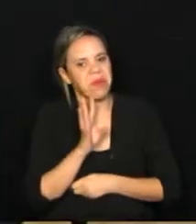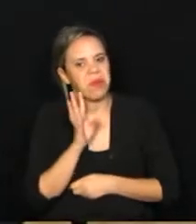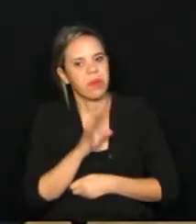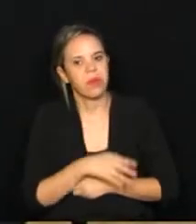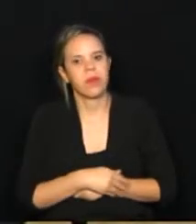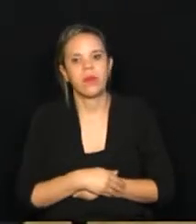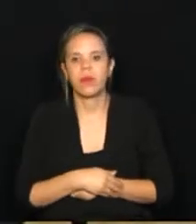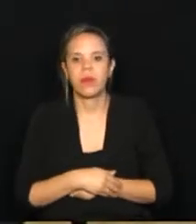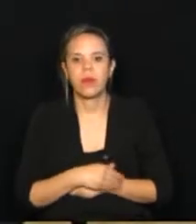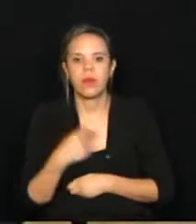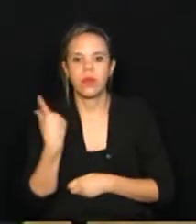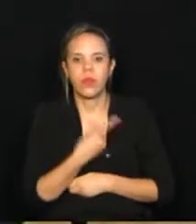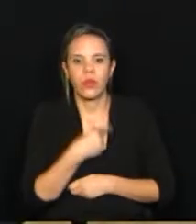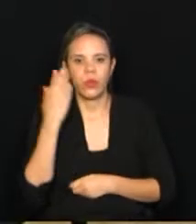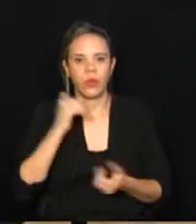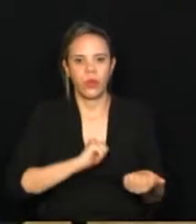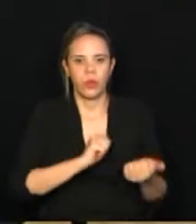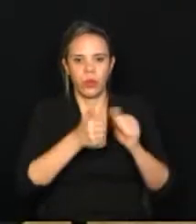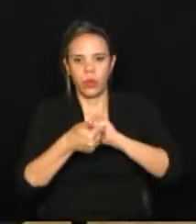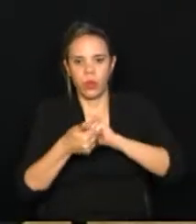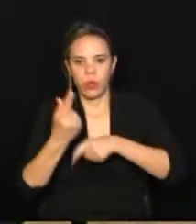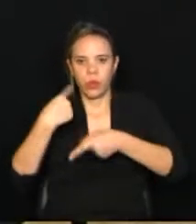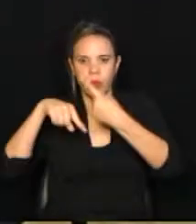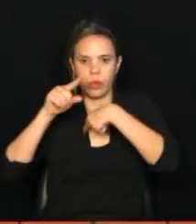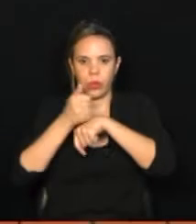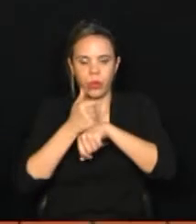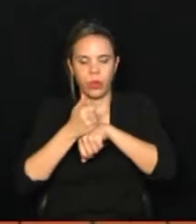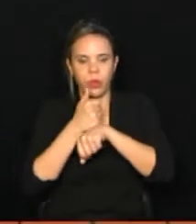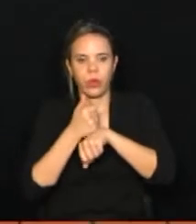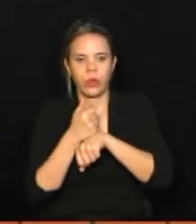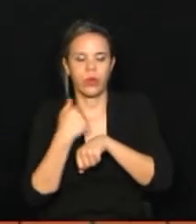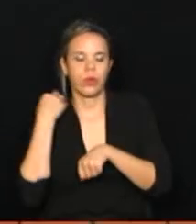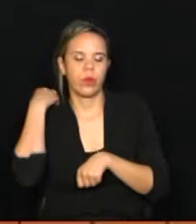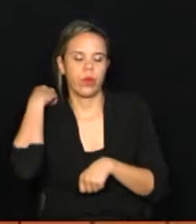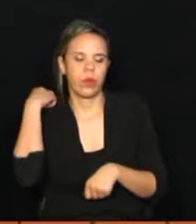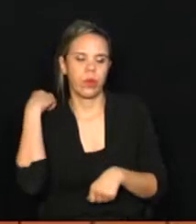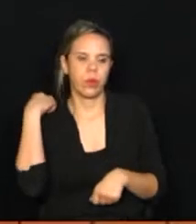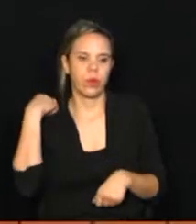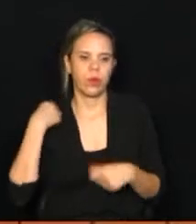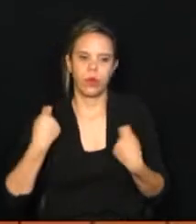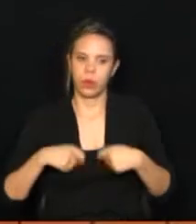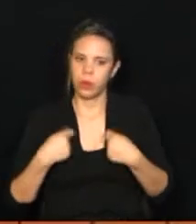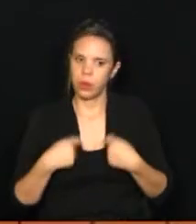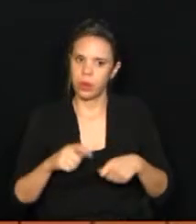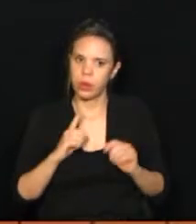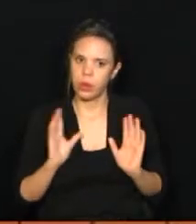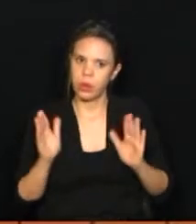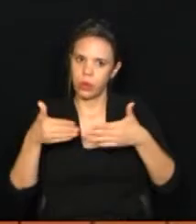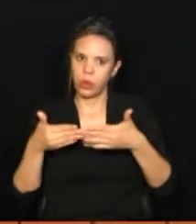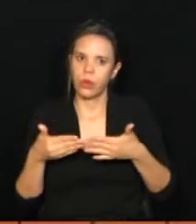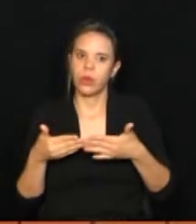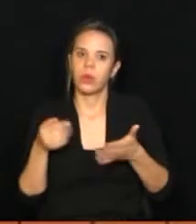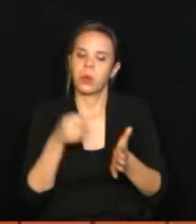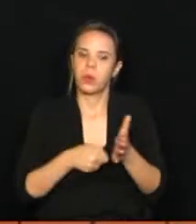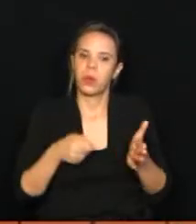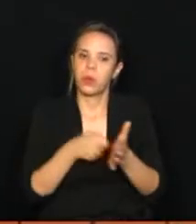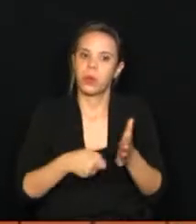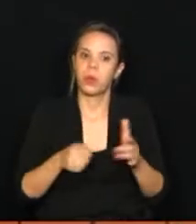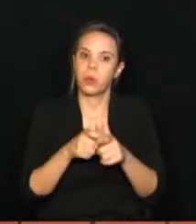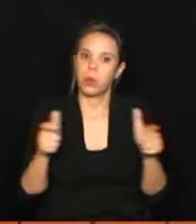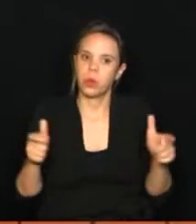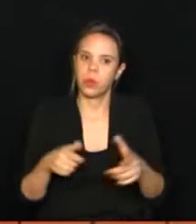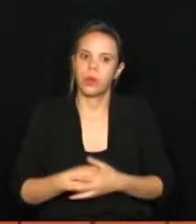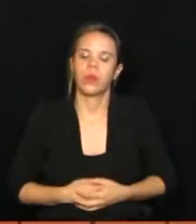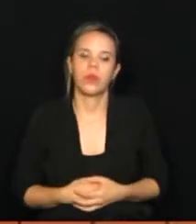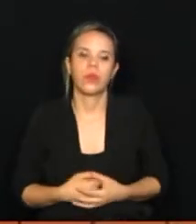E a gente sabe que esporte de alto rendimento, Tássia, precisa ter uma dedicação muito grande,